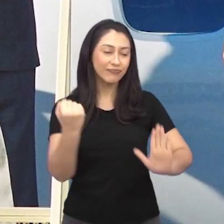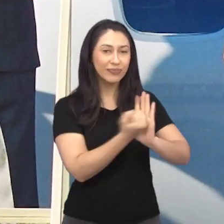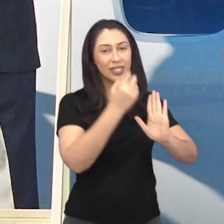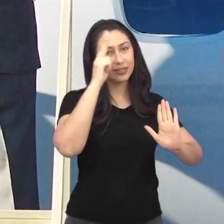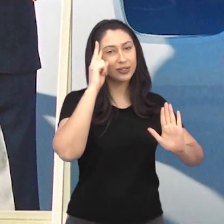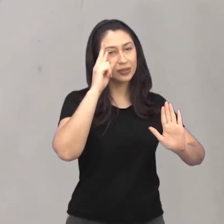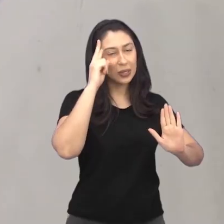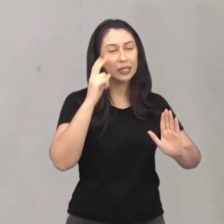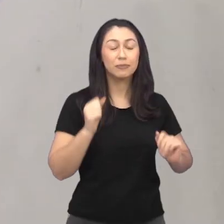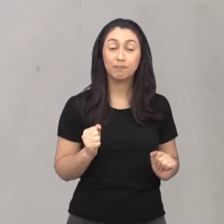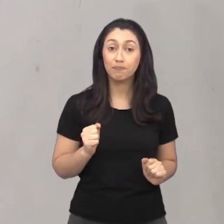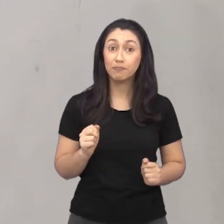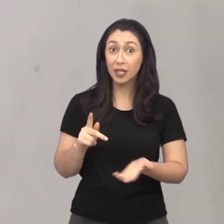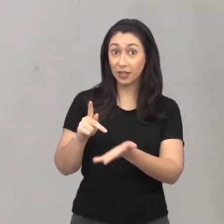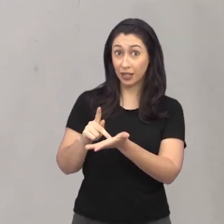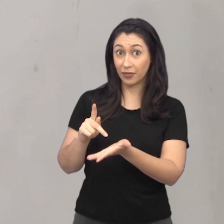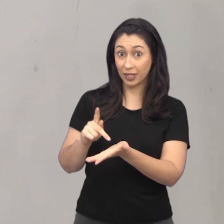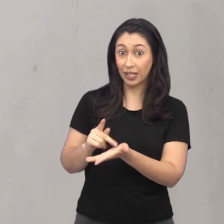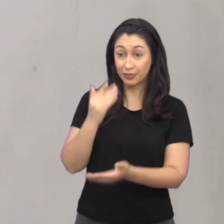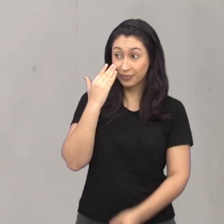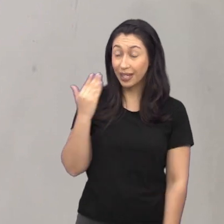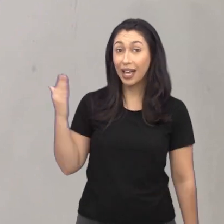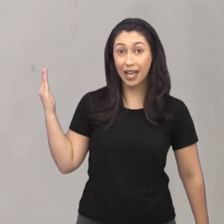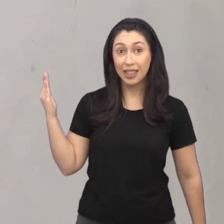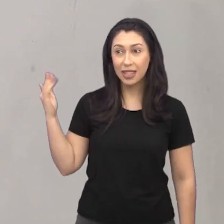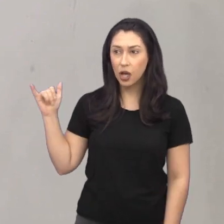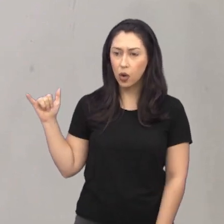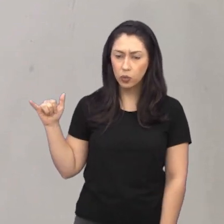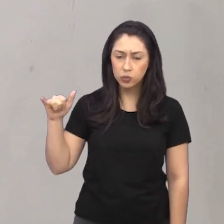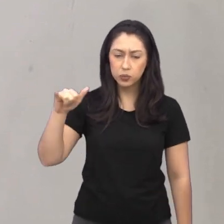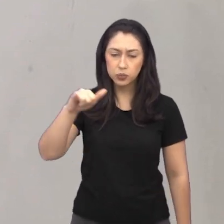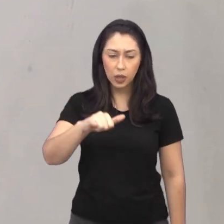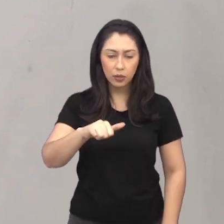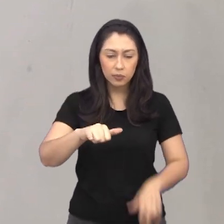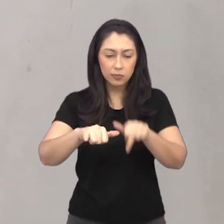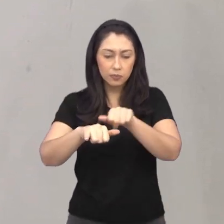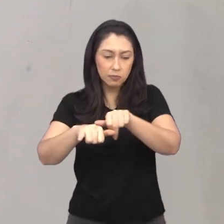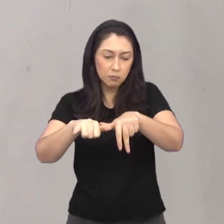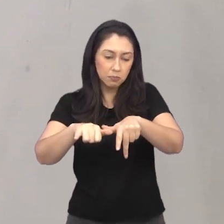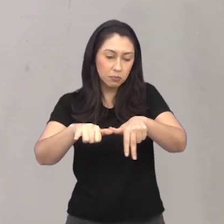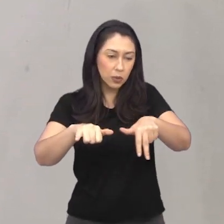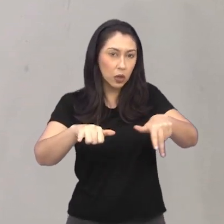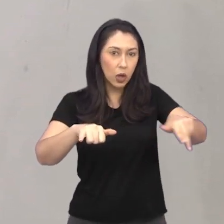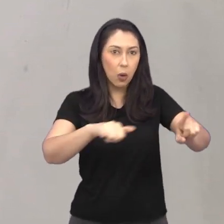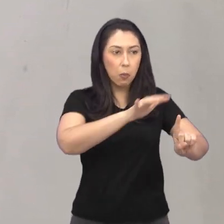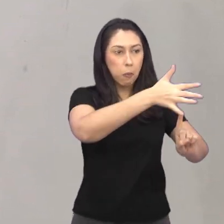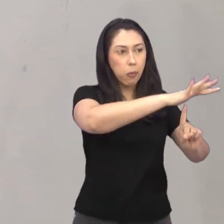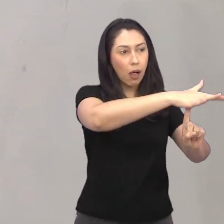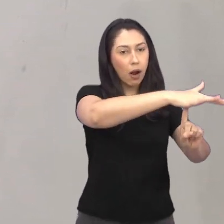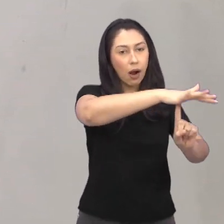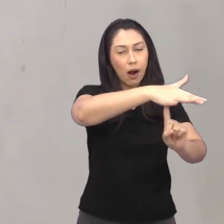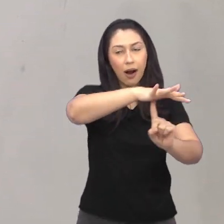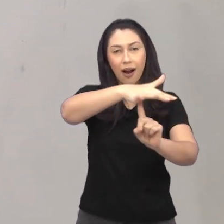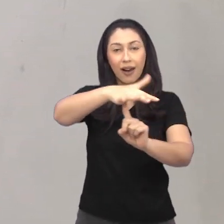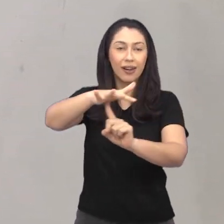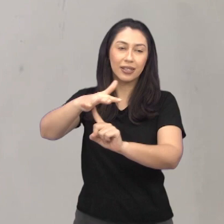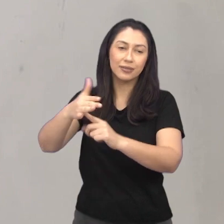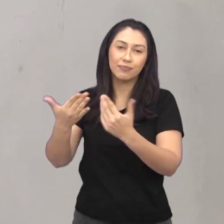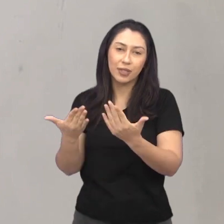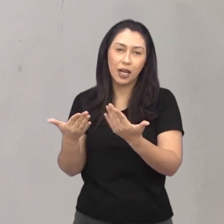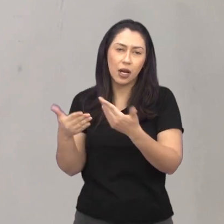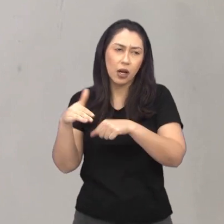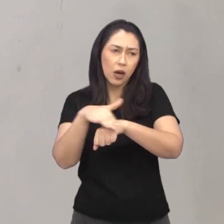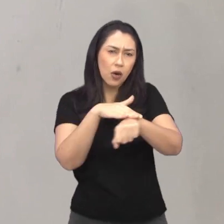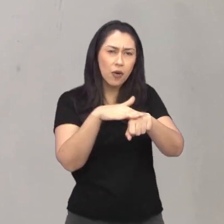legado. Na verdade, ele saiu do avião, um avião fabricado aqui na Embraer, foi até o helicóptero e naquela caminhada a gente pôde trocar